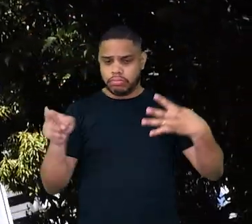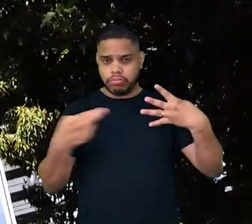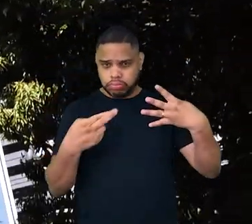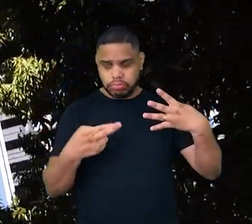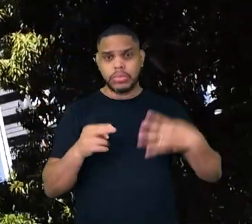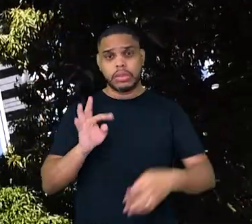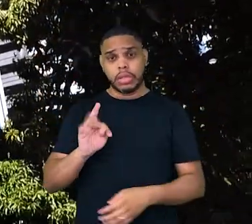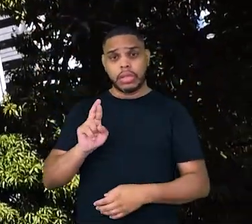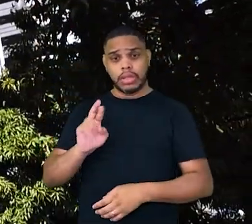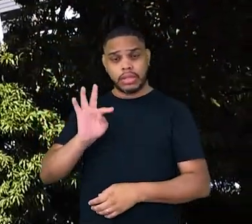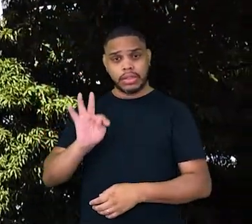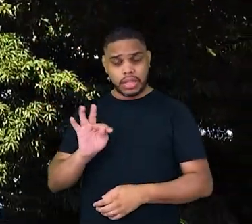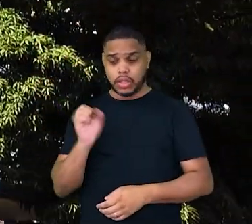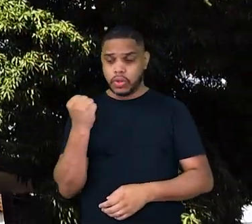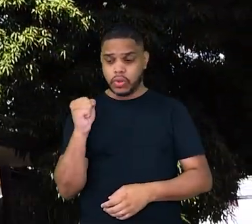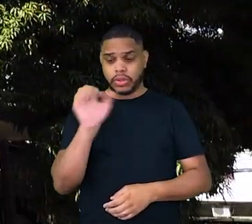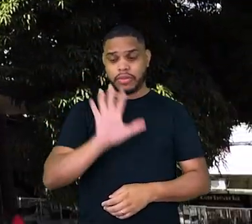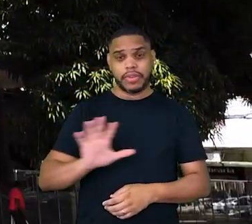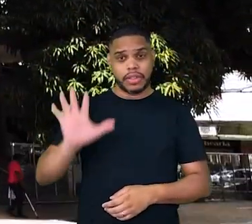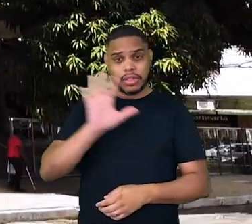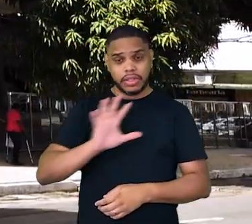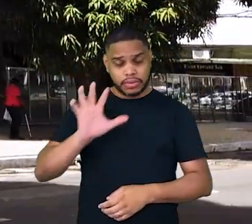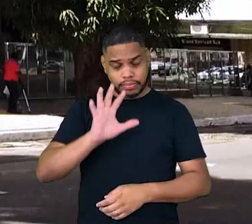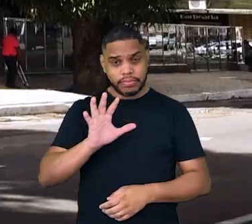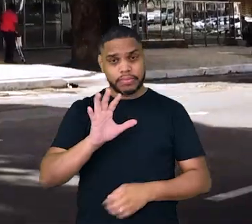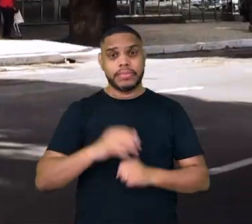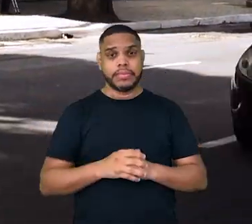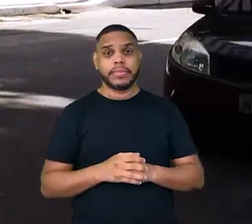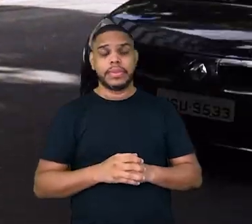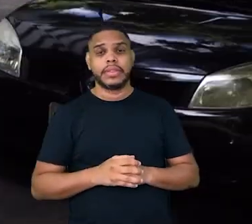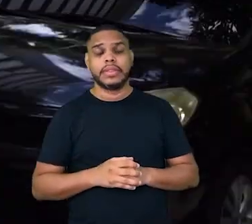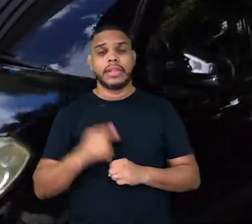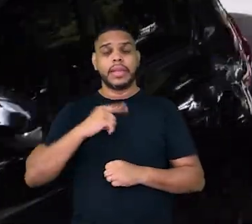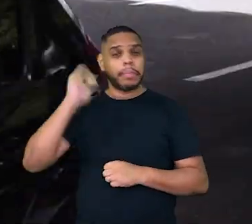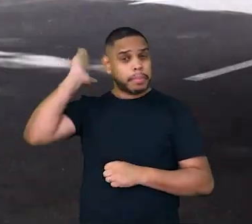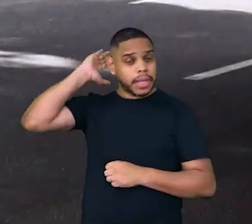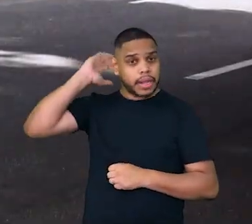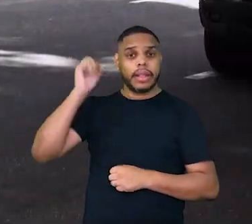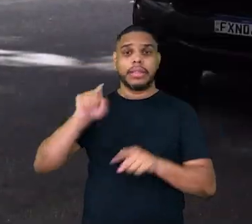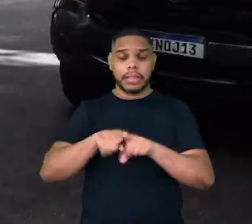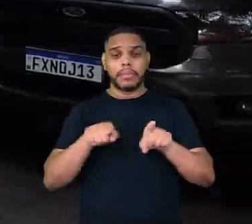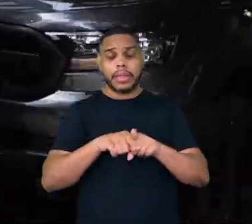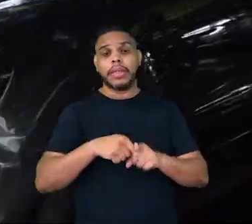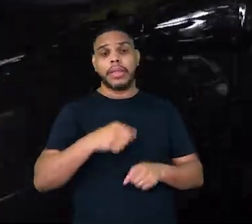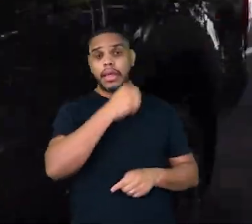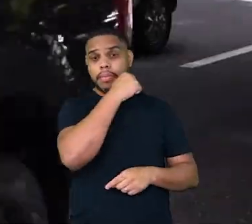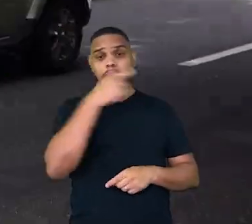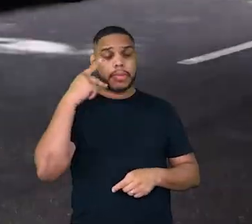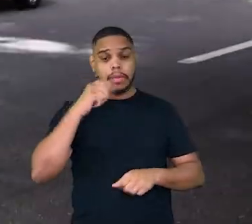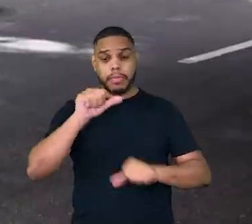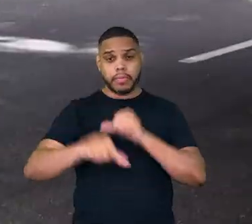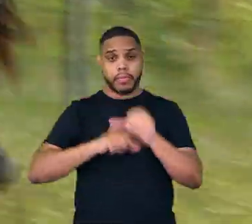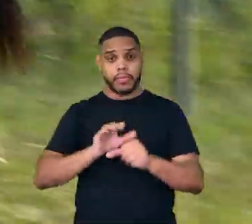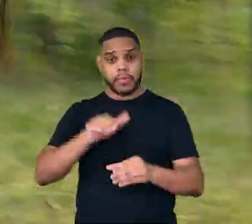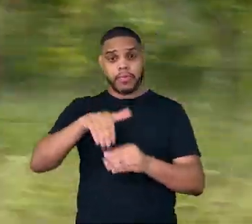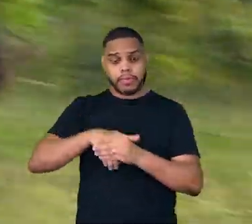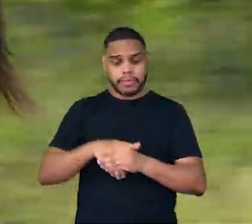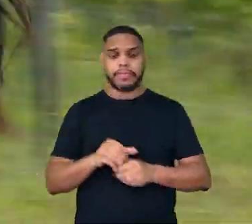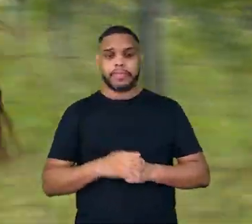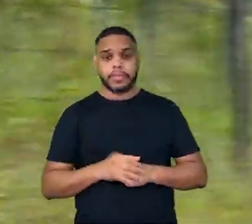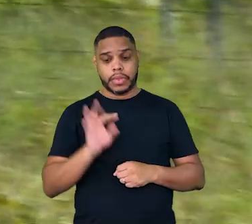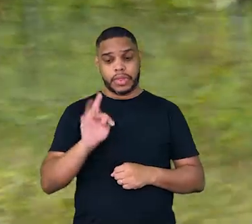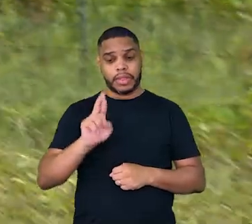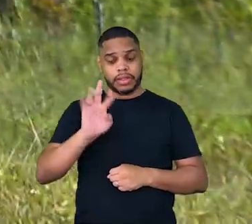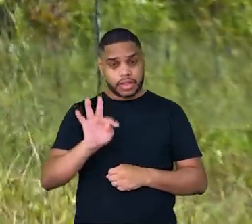o Tribunal Regional do Trabalho da 8ª Região, que abrange Pará e Amapá, reformou a sentença. O